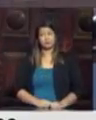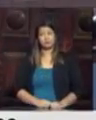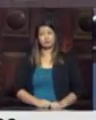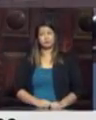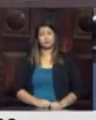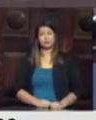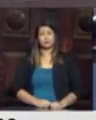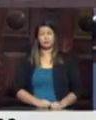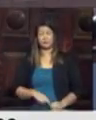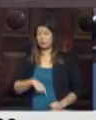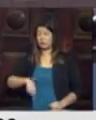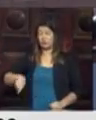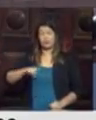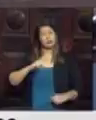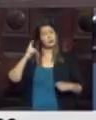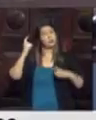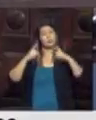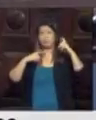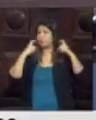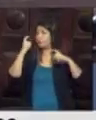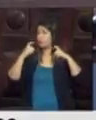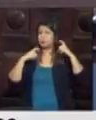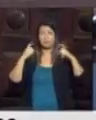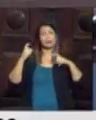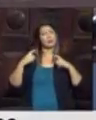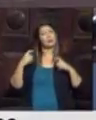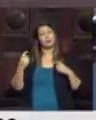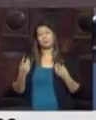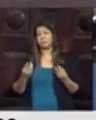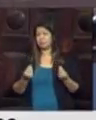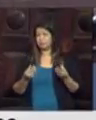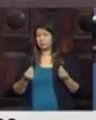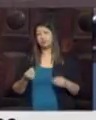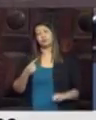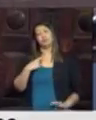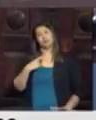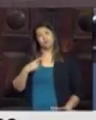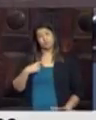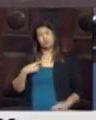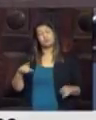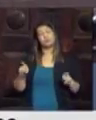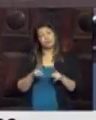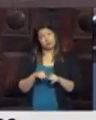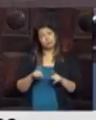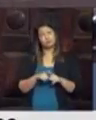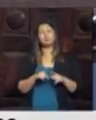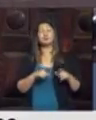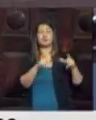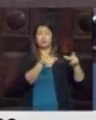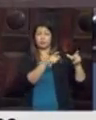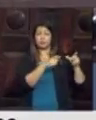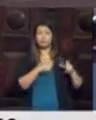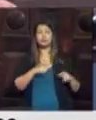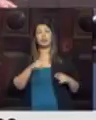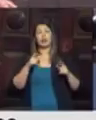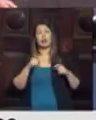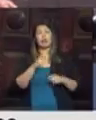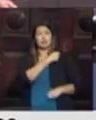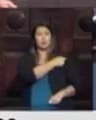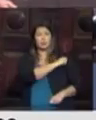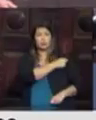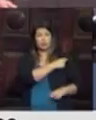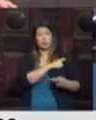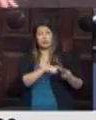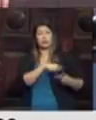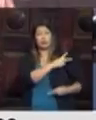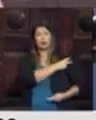Igual preocupação manifestou a Secretaria de Saúde dos municípios de São Pedro Aldeia e de Arraial do